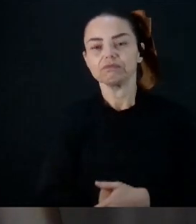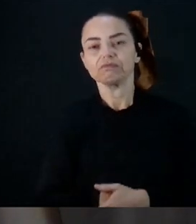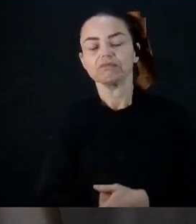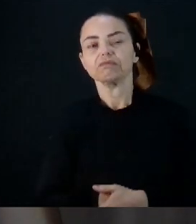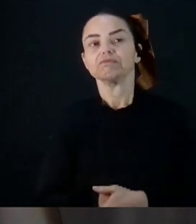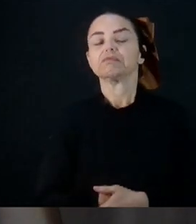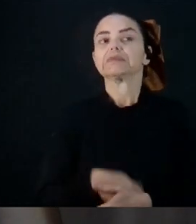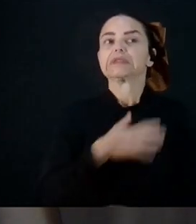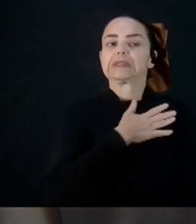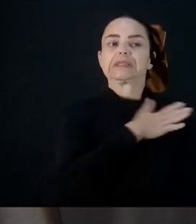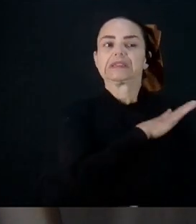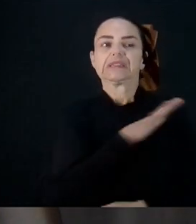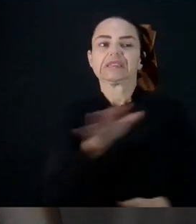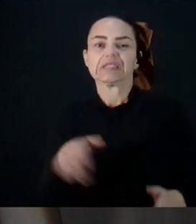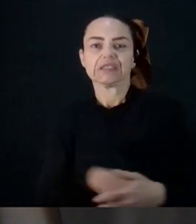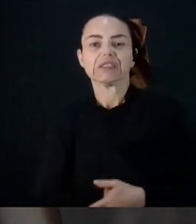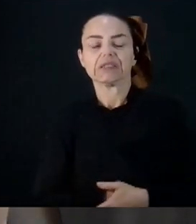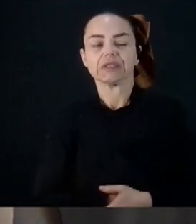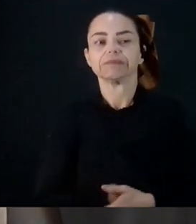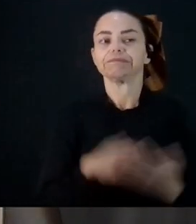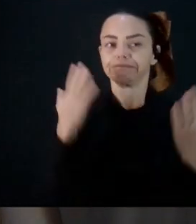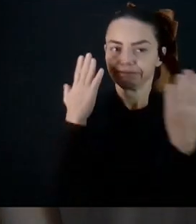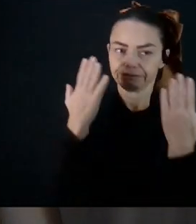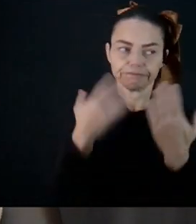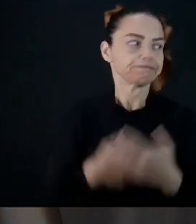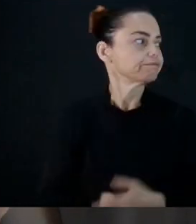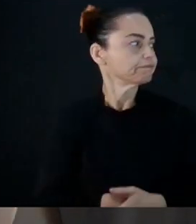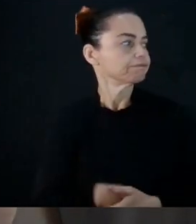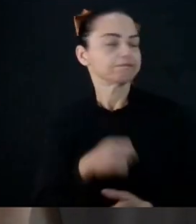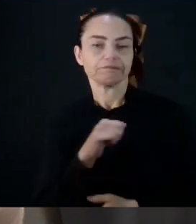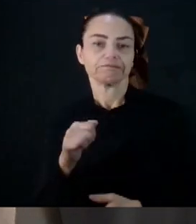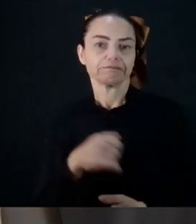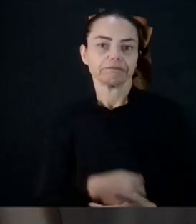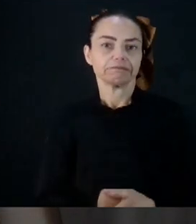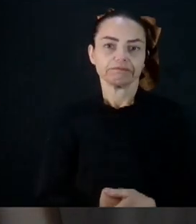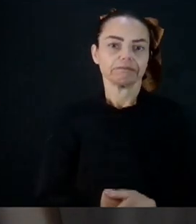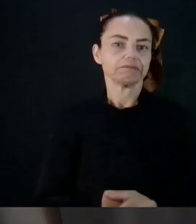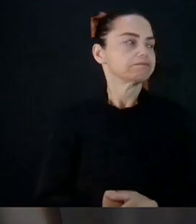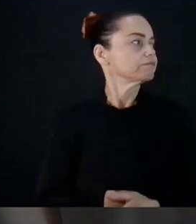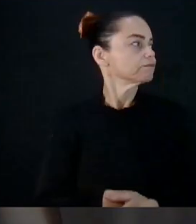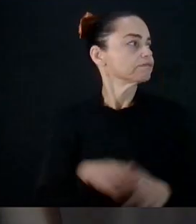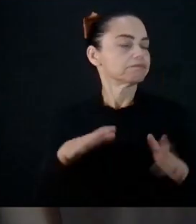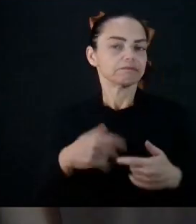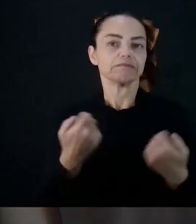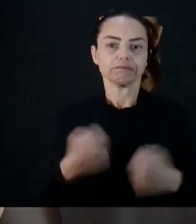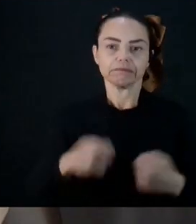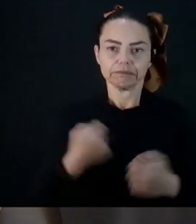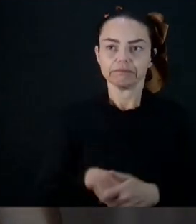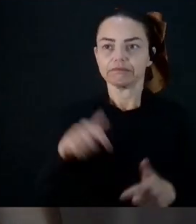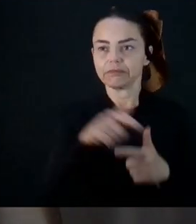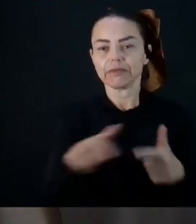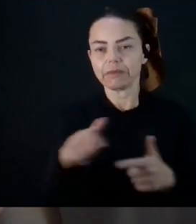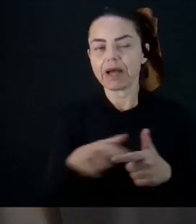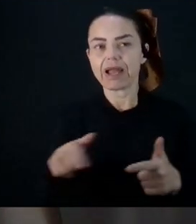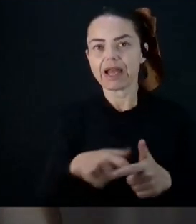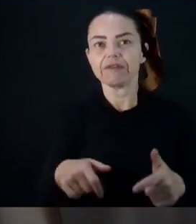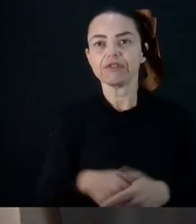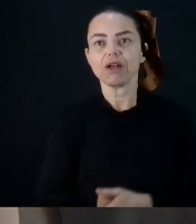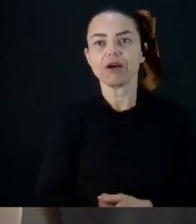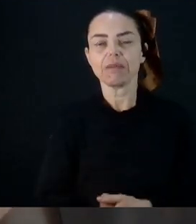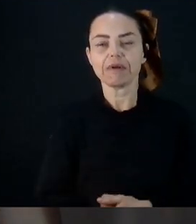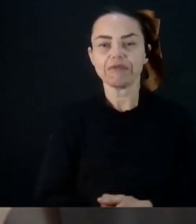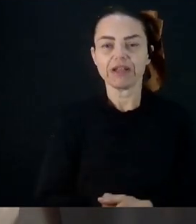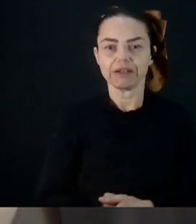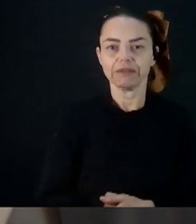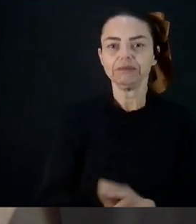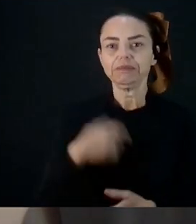com relação a psicólogo, né? Como se psicólogo fosse só para quando se tem um problema, quando se tem uma